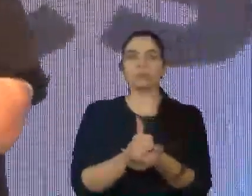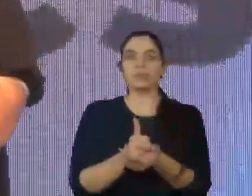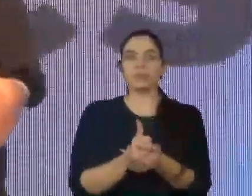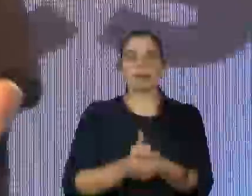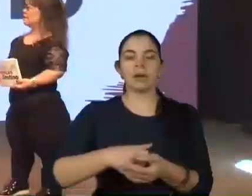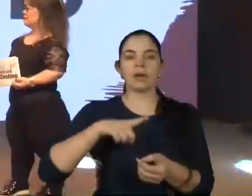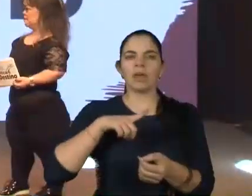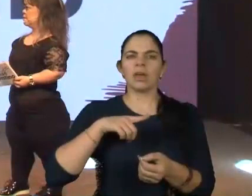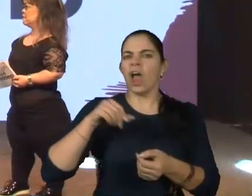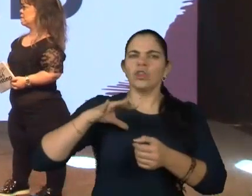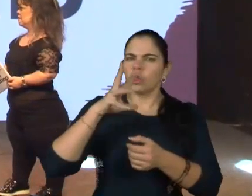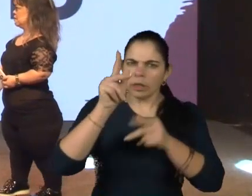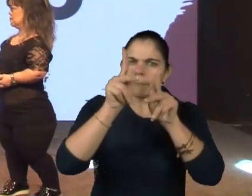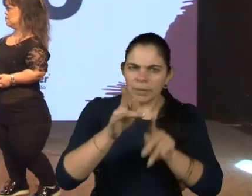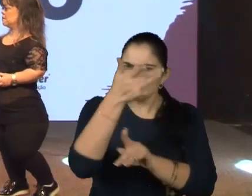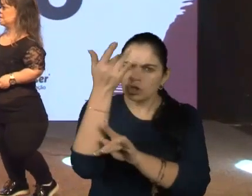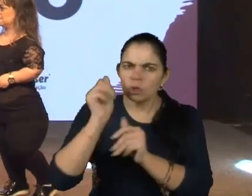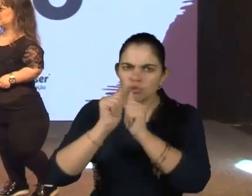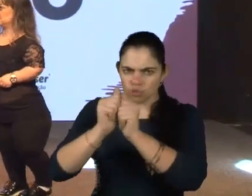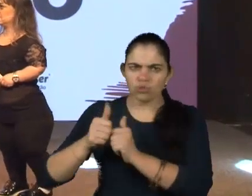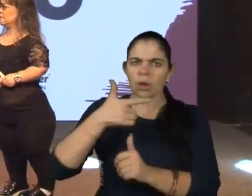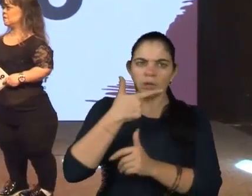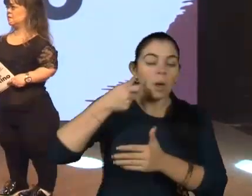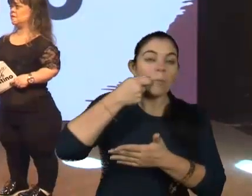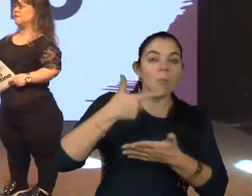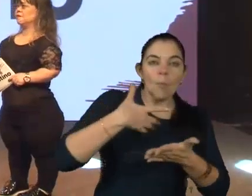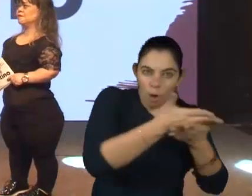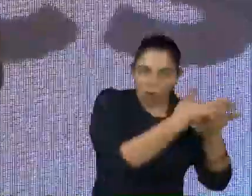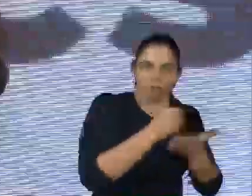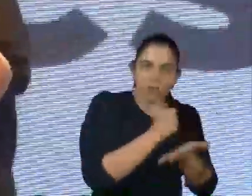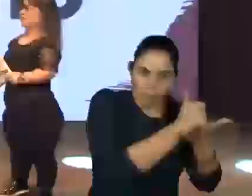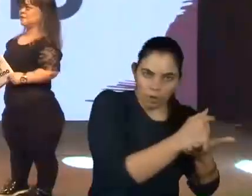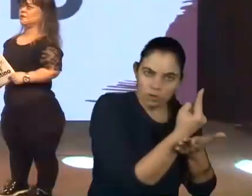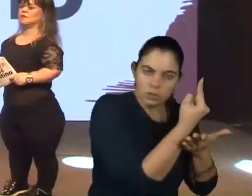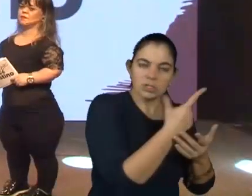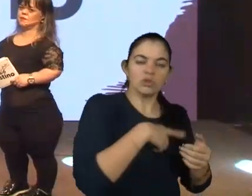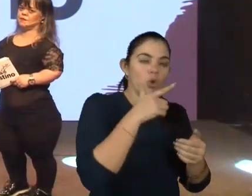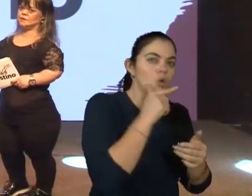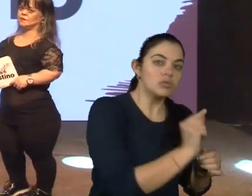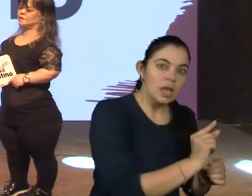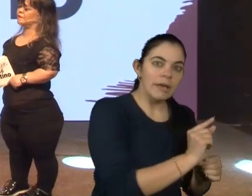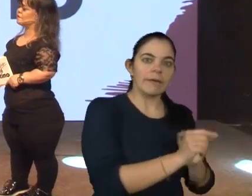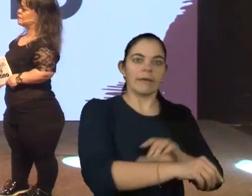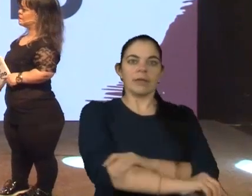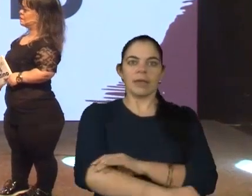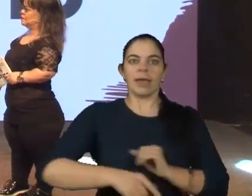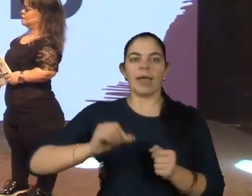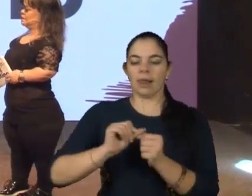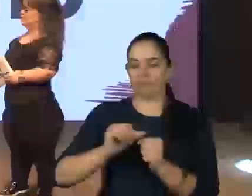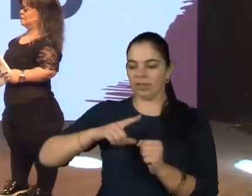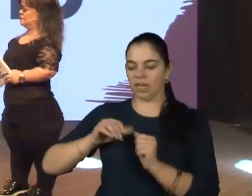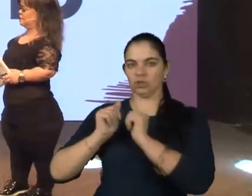O teu entorno, todas as pessoas que estão, sim, com você te dão um suporte, que a gente chama de apoio individualizado. Aquela pessoa que fica entre